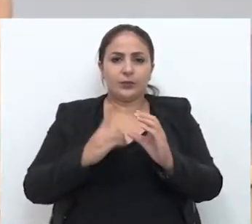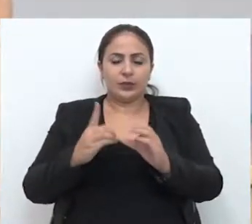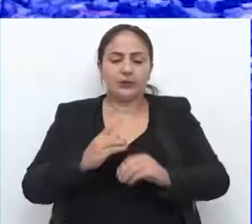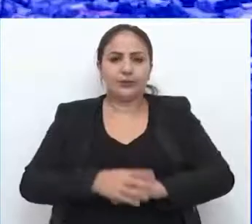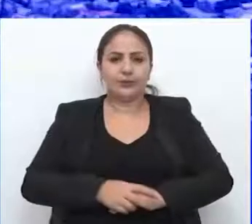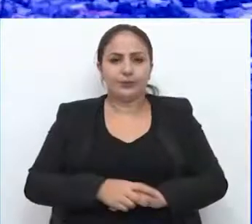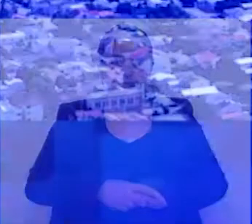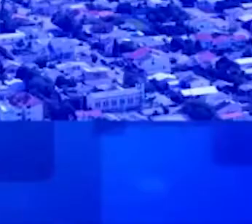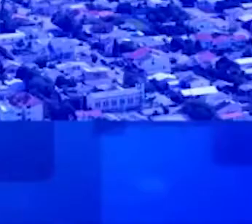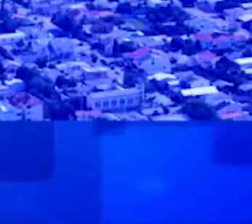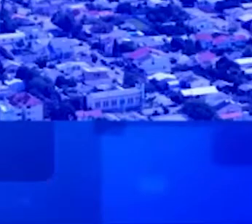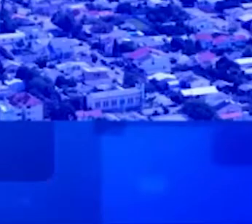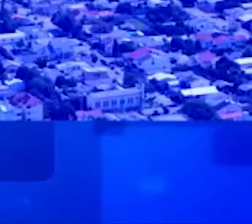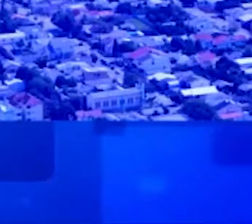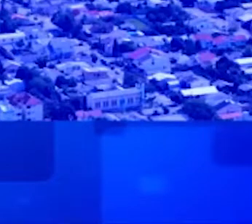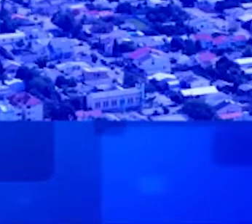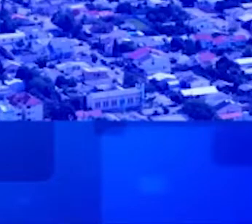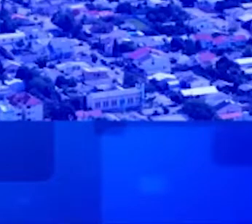italiano.